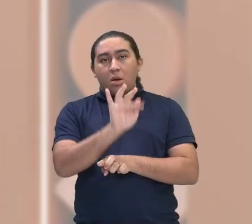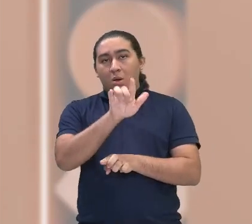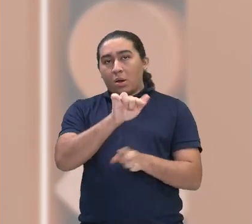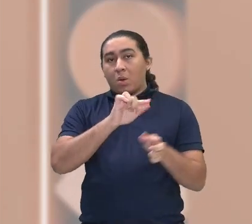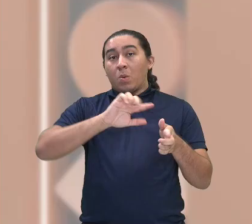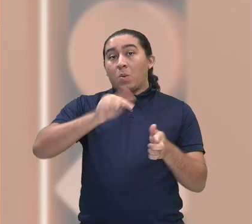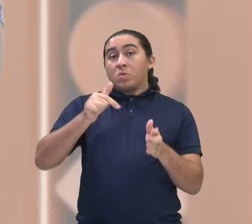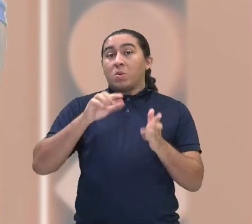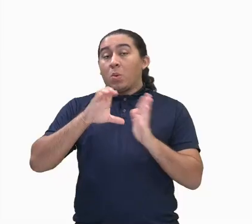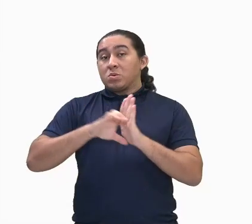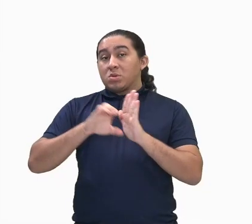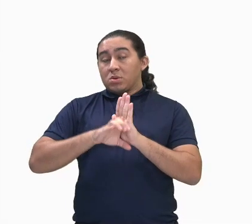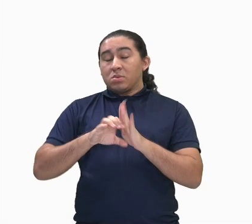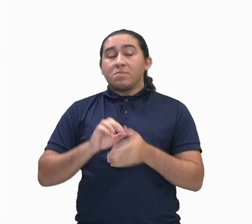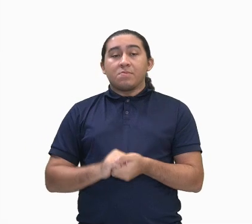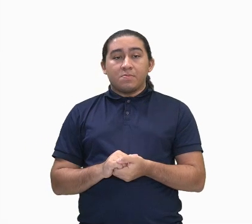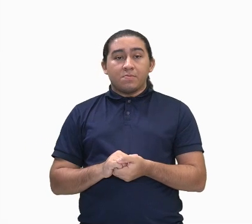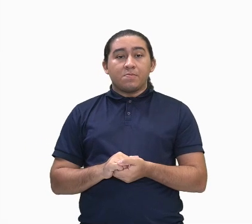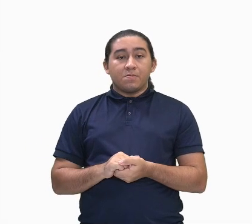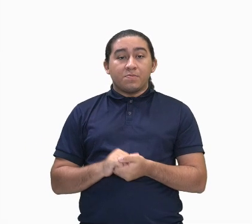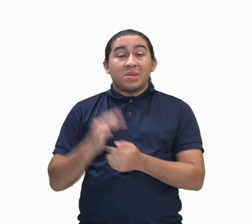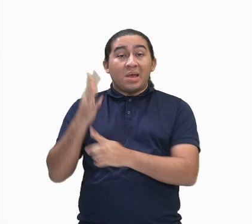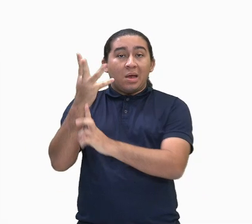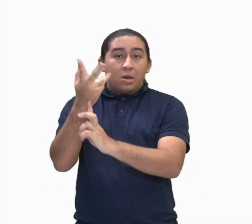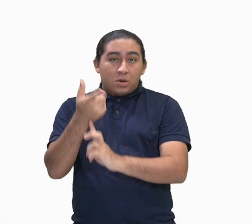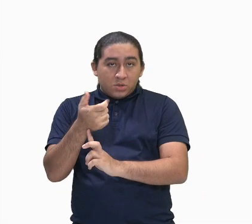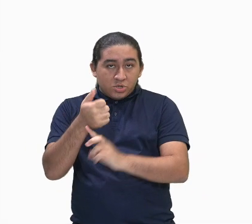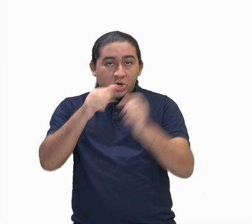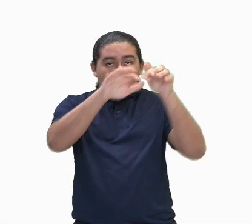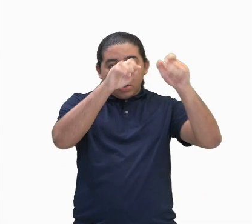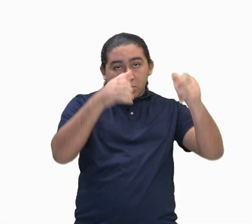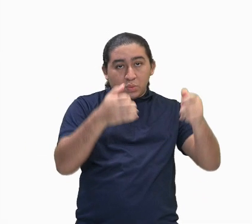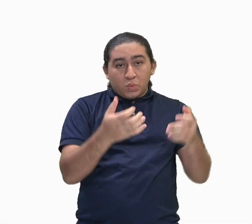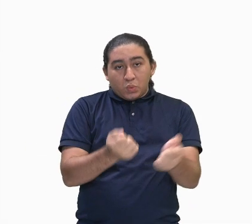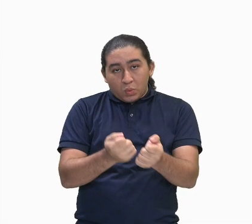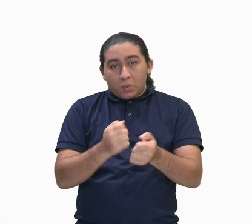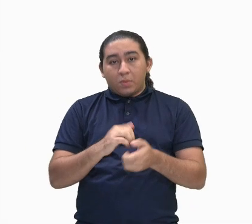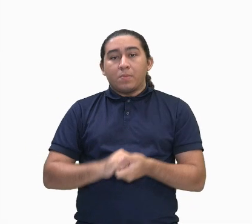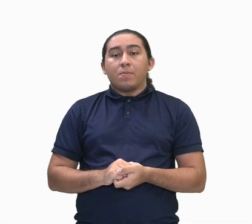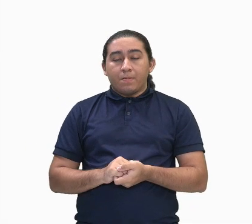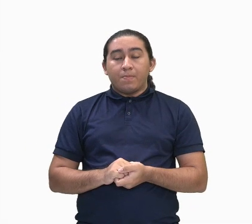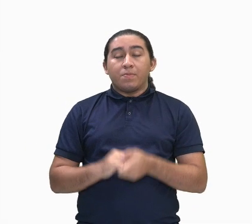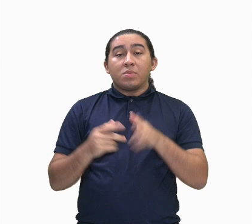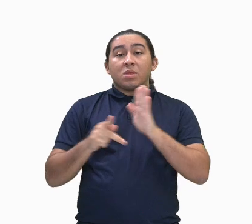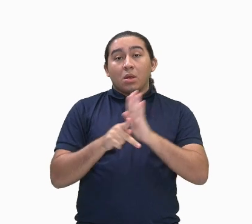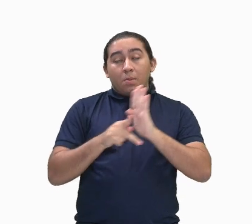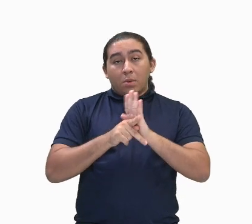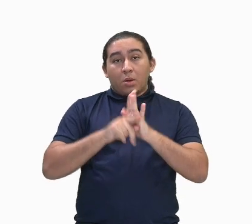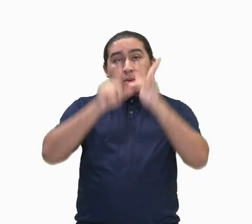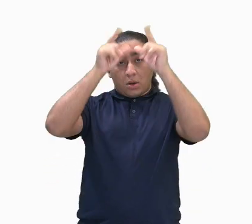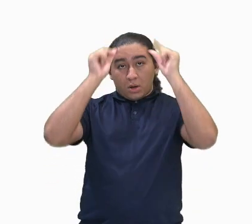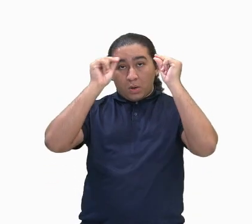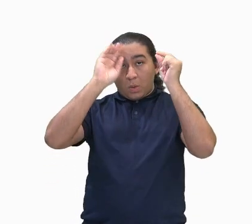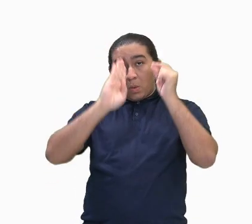Na arte e arquitetura. Na arte e na arquitetura, o legado greco-romano é visível até hoje. Os